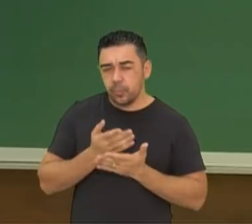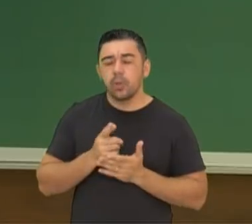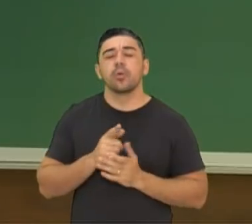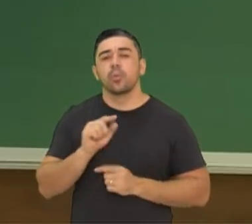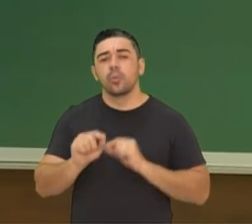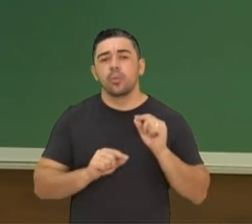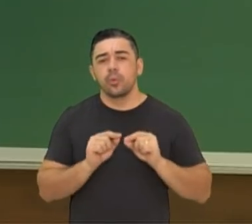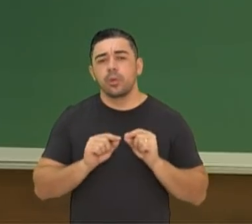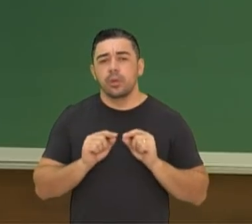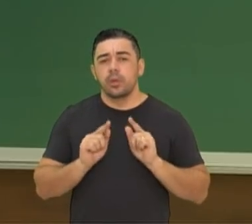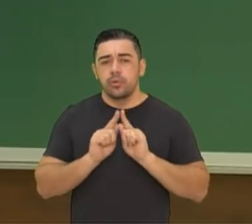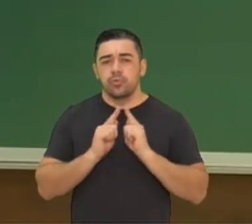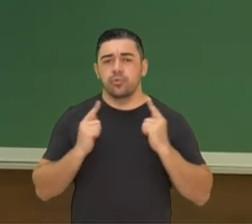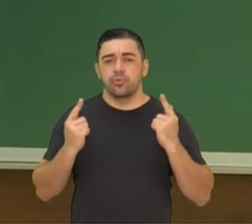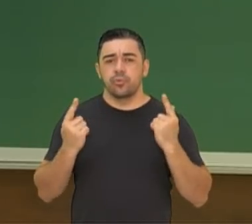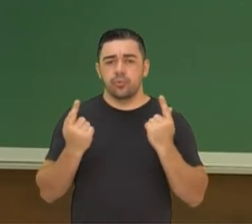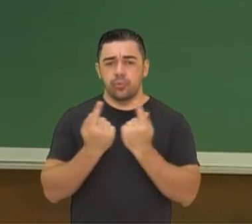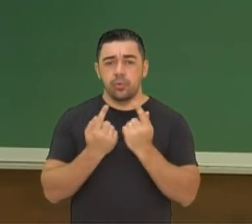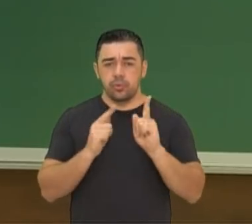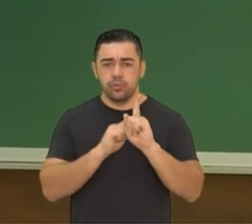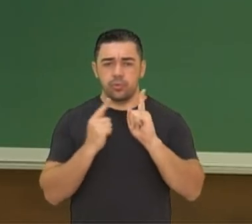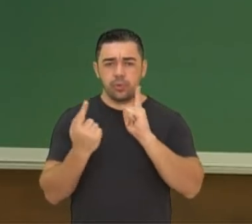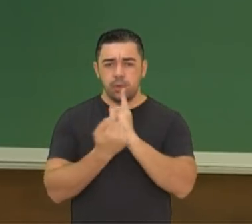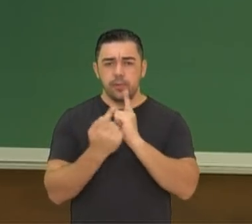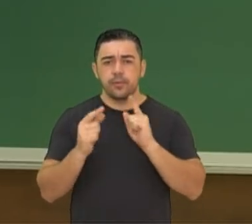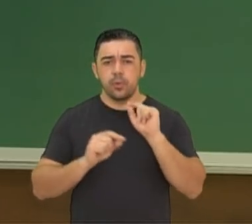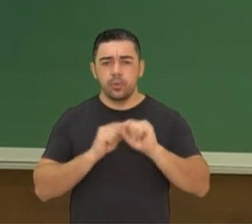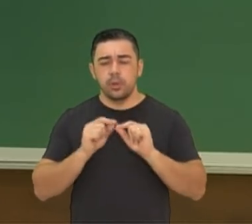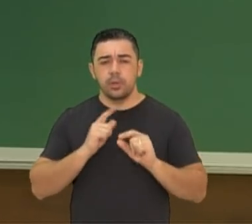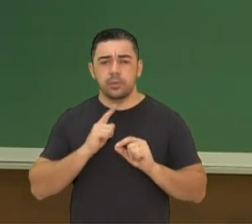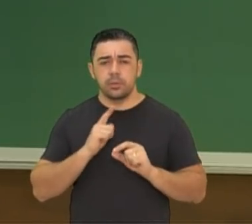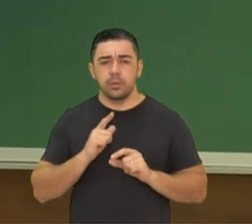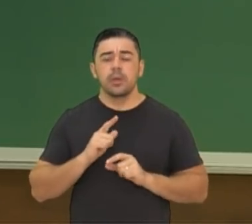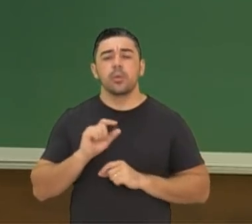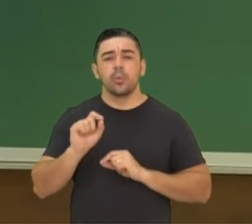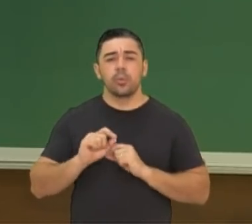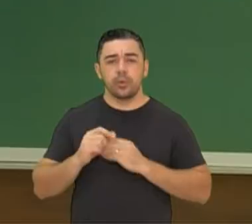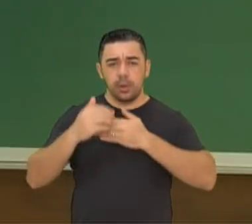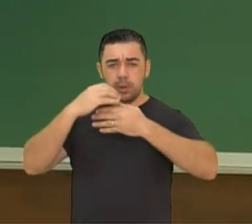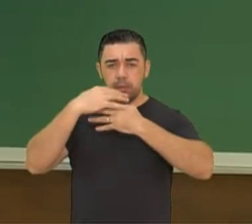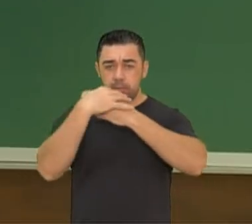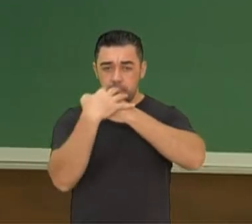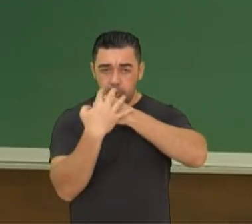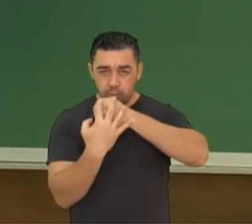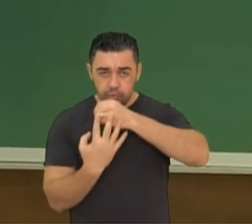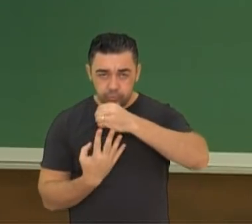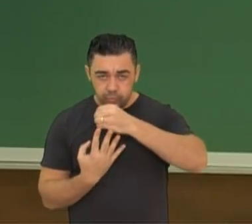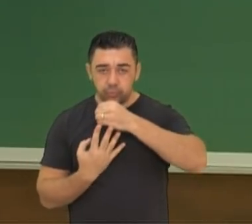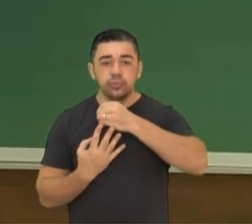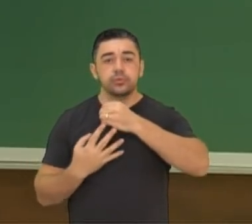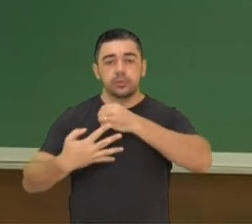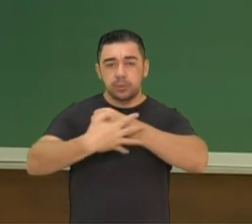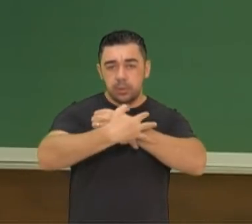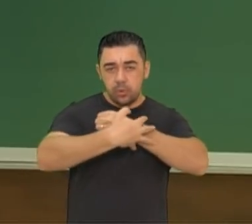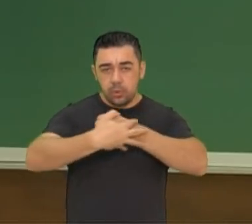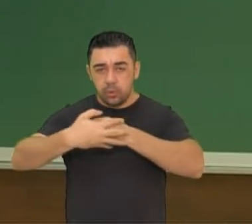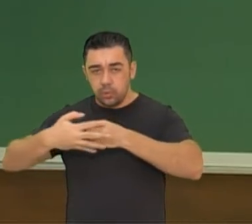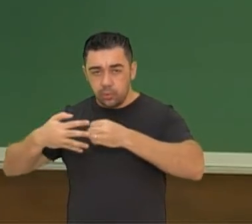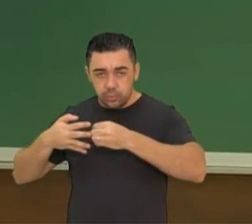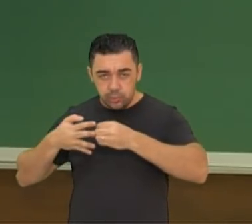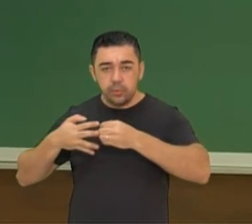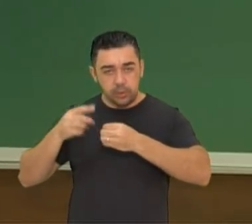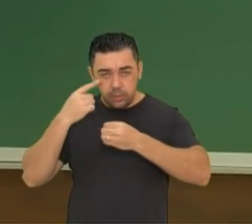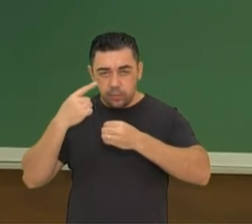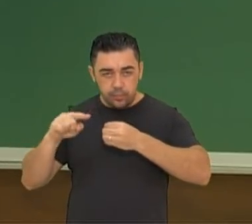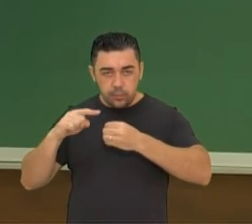geografia, coordenadas geográficas, latitude, longitude, e esses números eles servem para quê? Para te localizar no espaço, para te localizar em qualquer lugar da